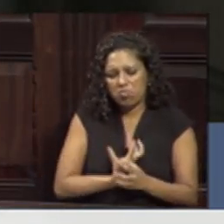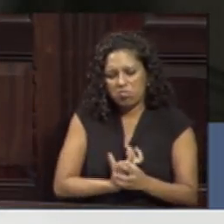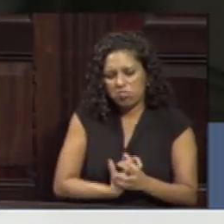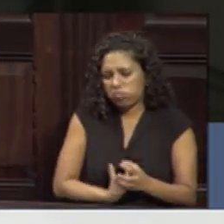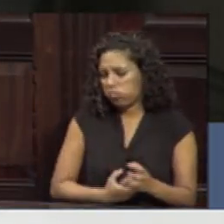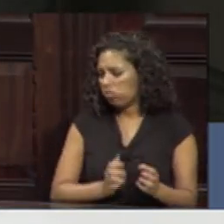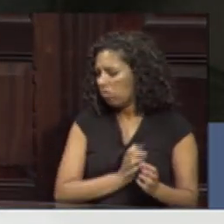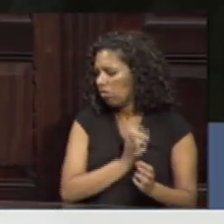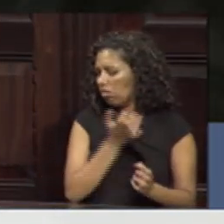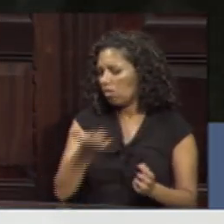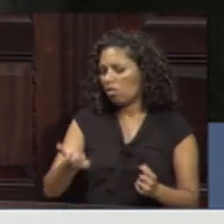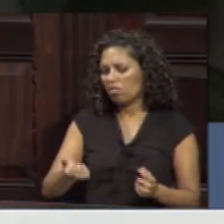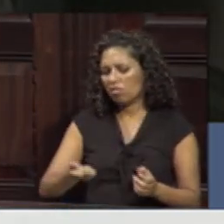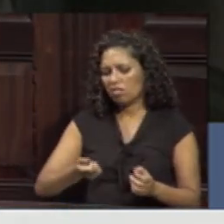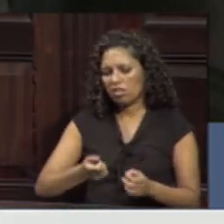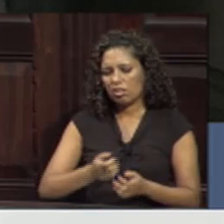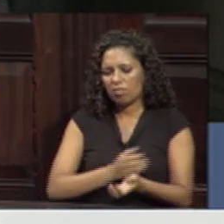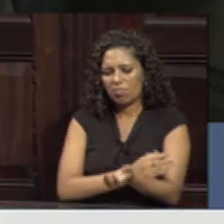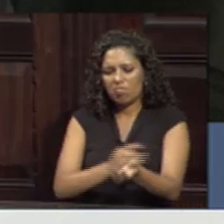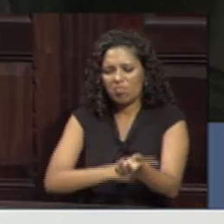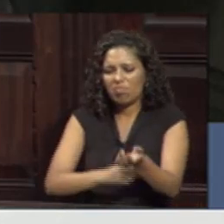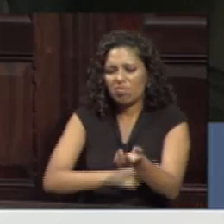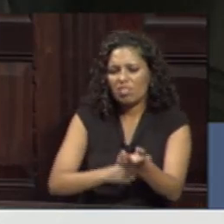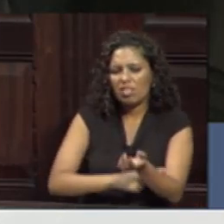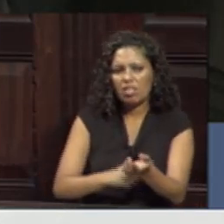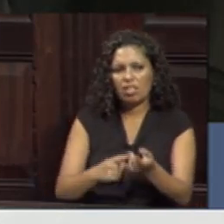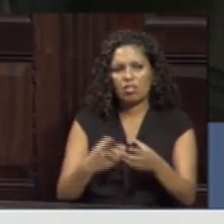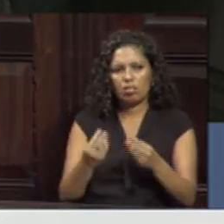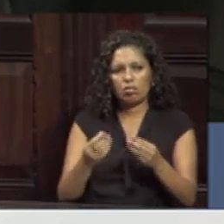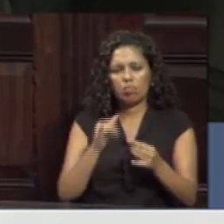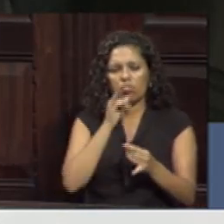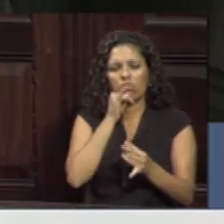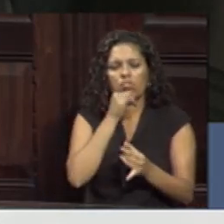a sensação é de muita tristeza,